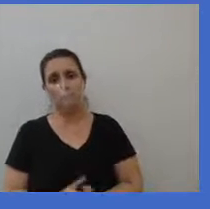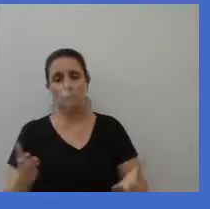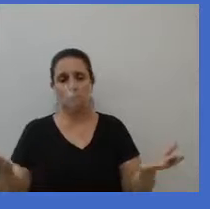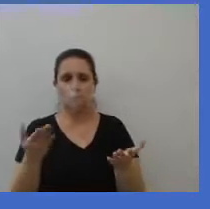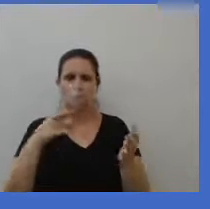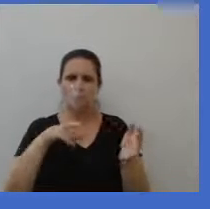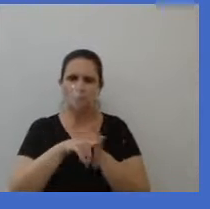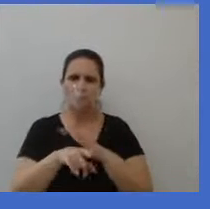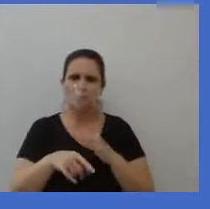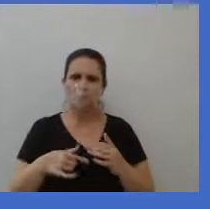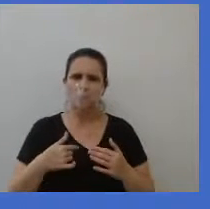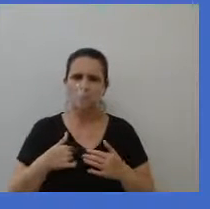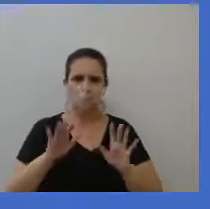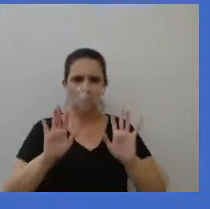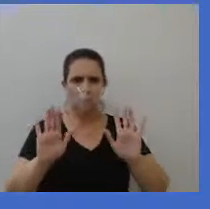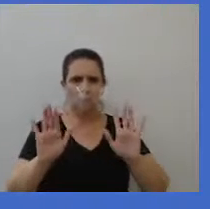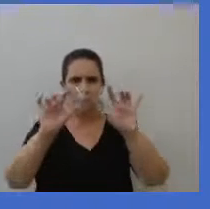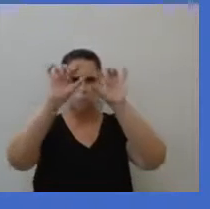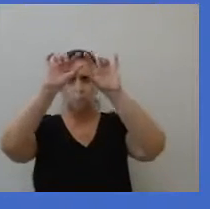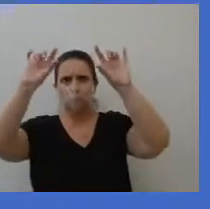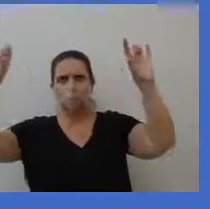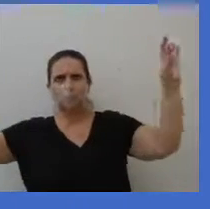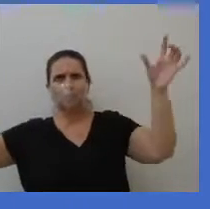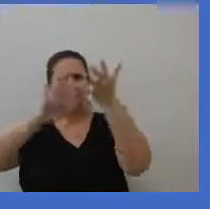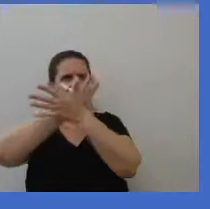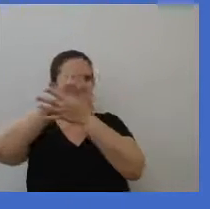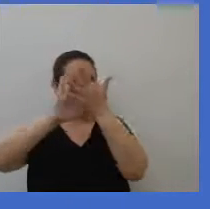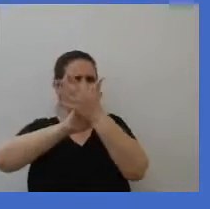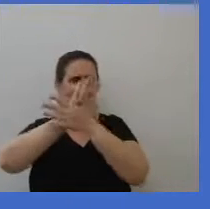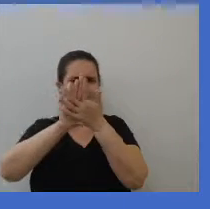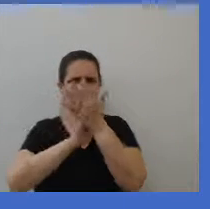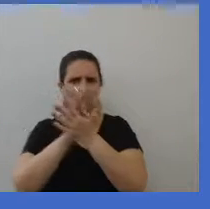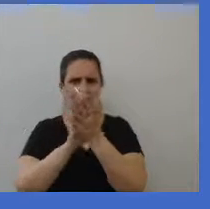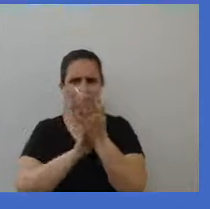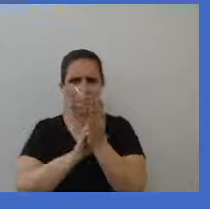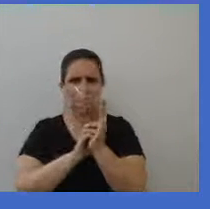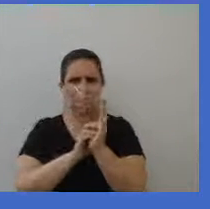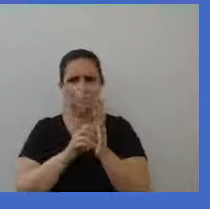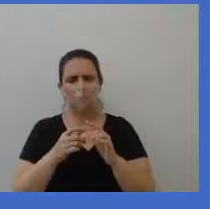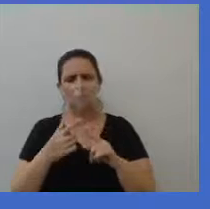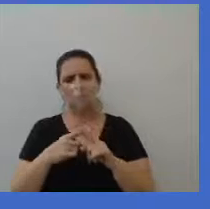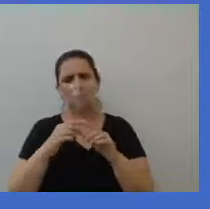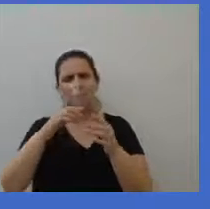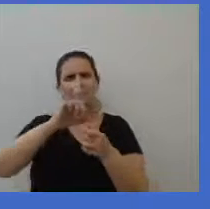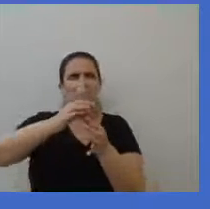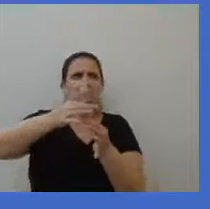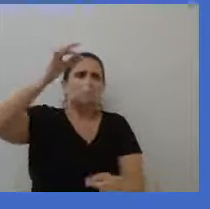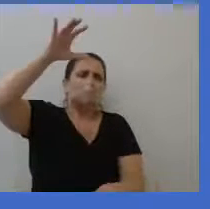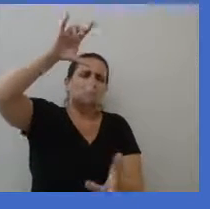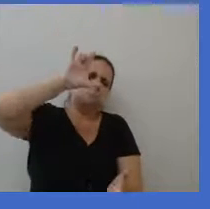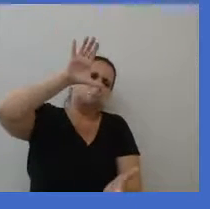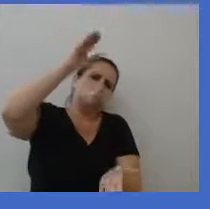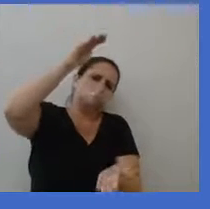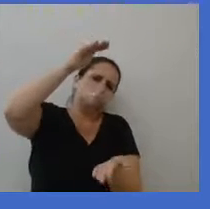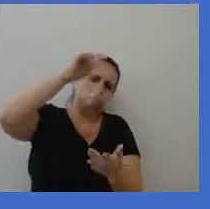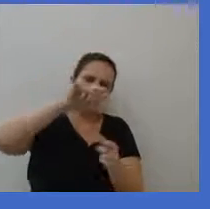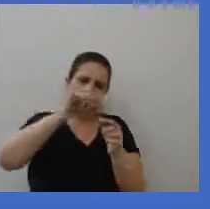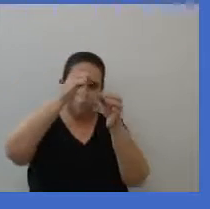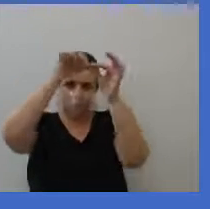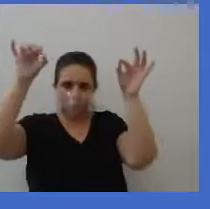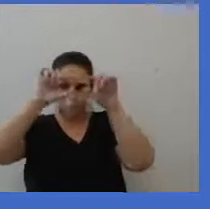com outras semioses, que é um assunto que nós podemos dizer que é complementar a